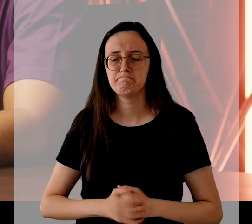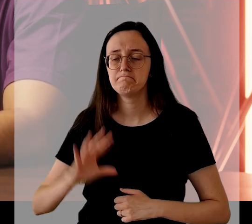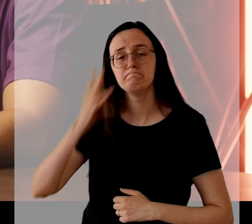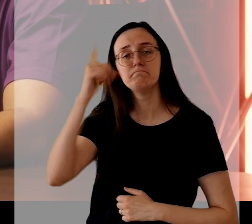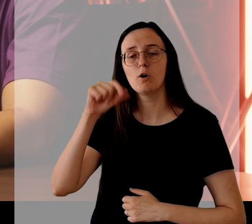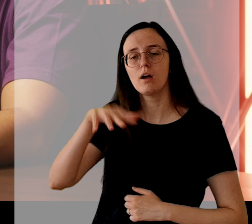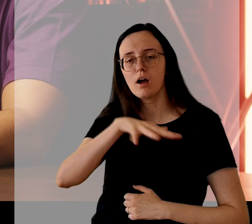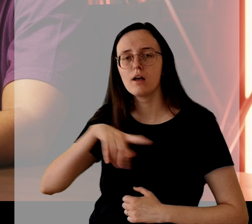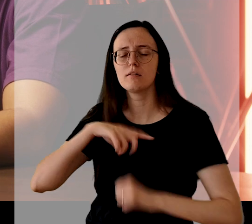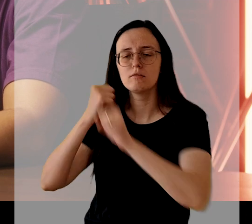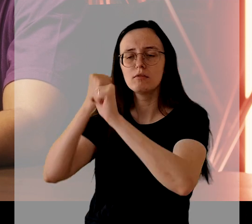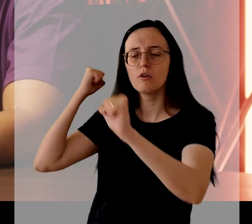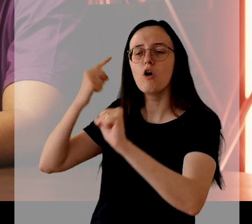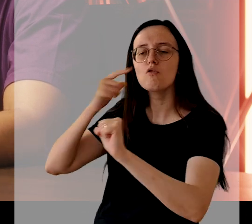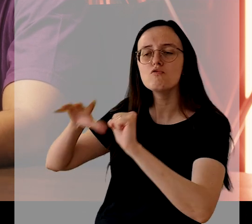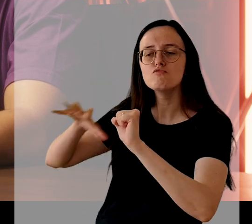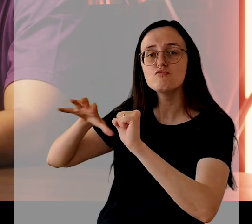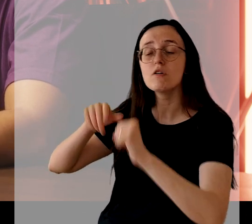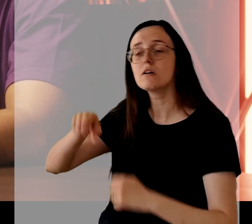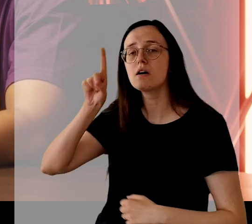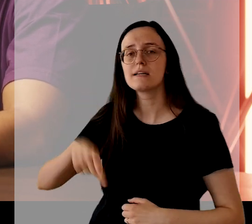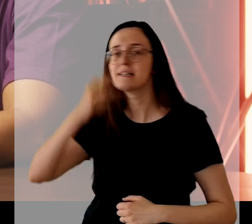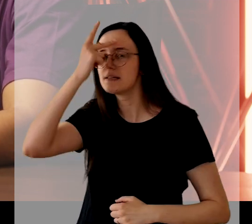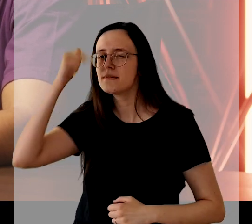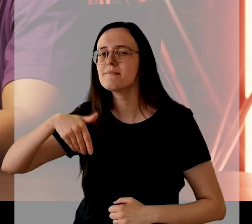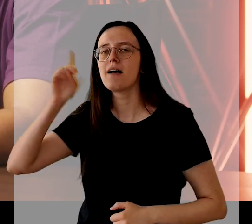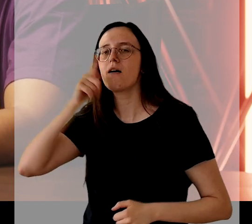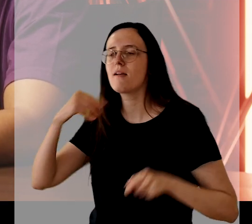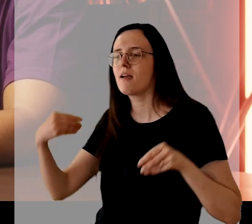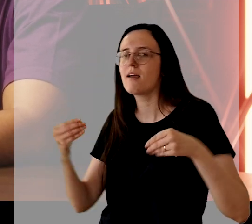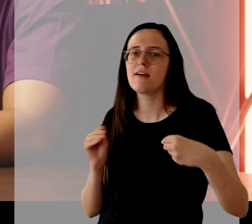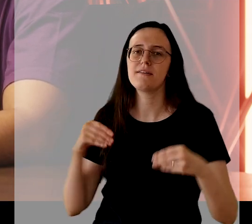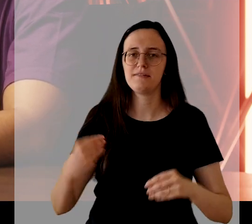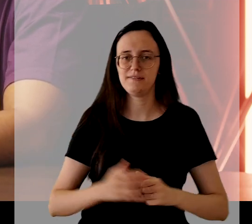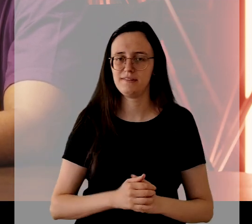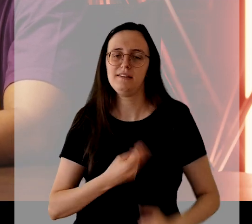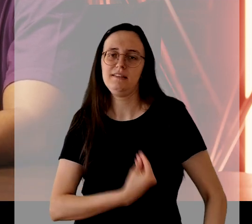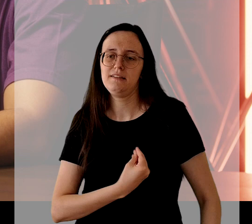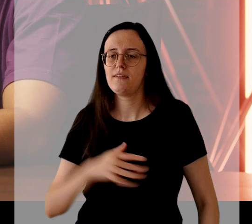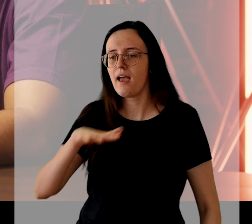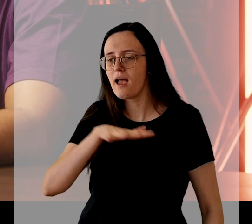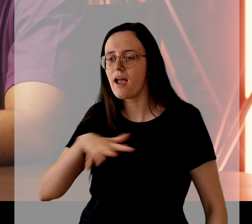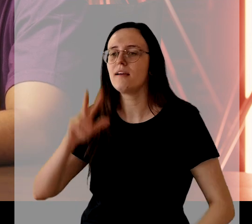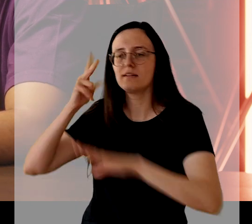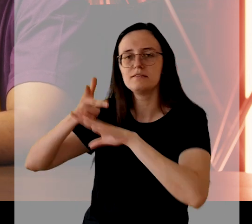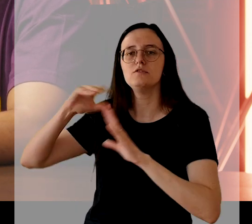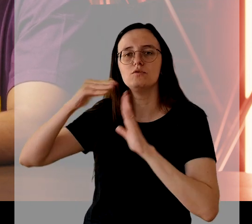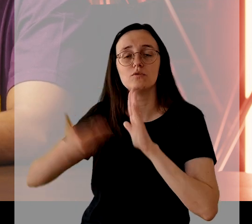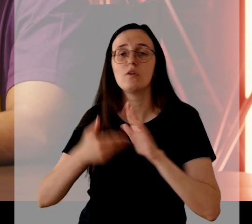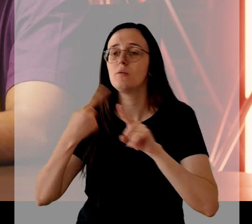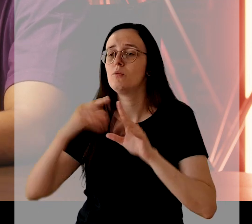muito provavelmente o operador de boom, o microfonista, vai ser essa pessoa que mais vai ter que ter esse jogo de cintura na lida ali da